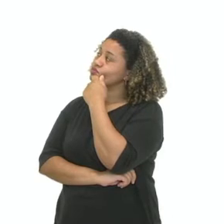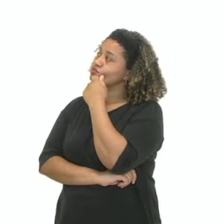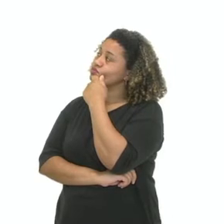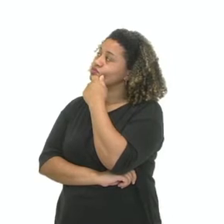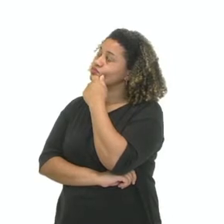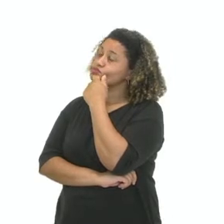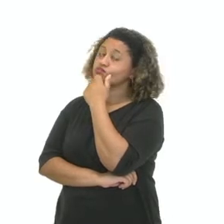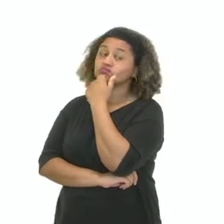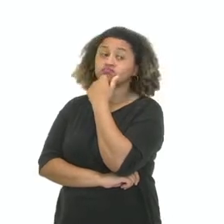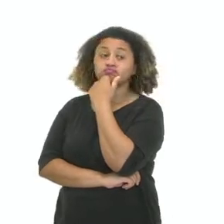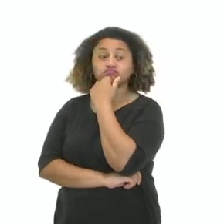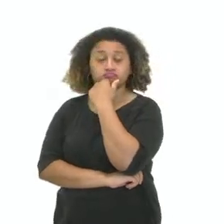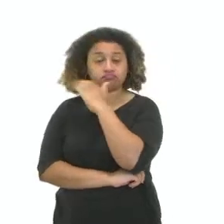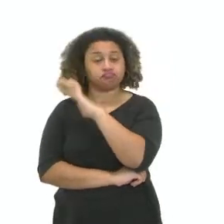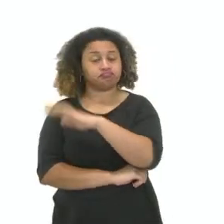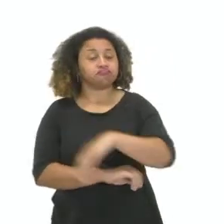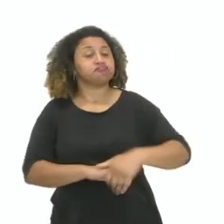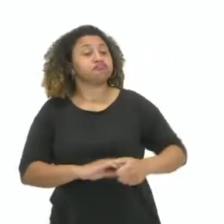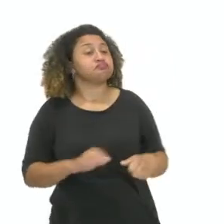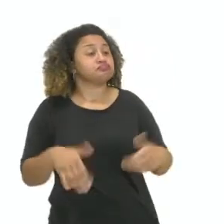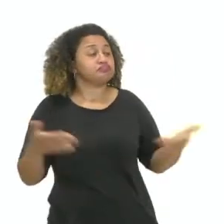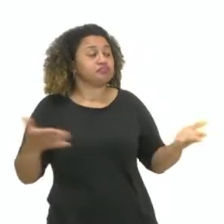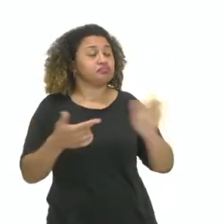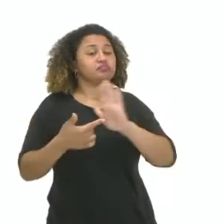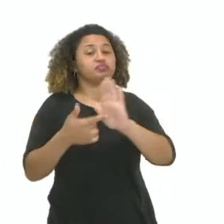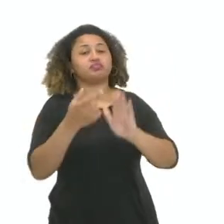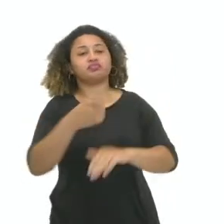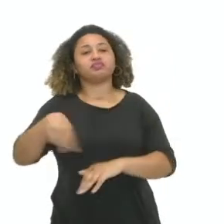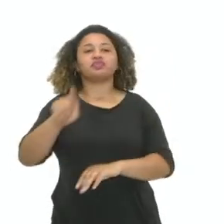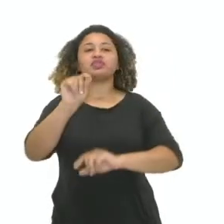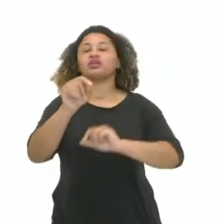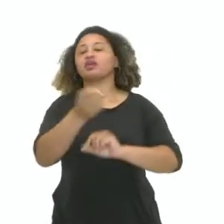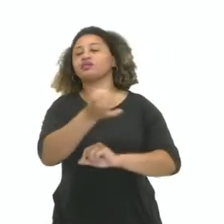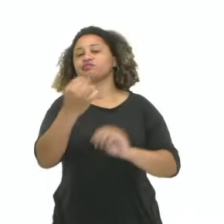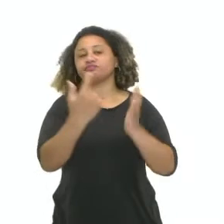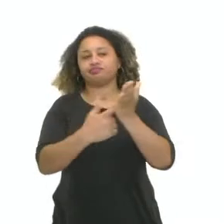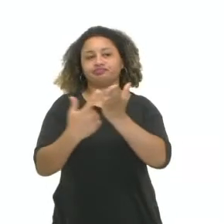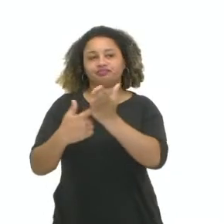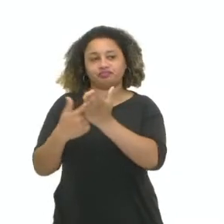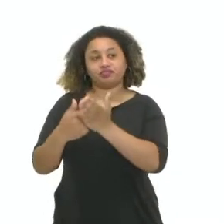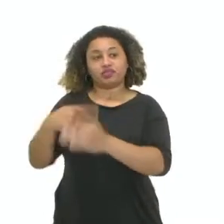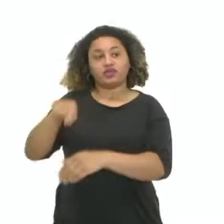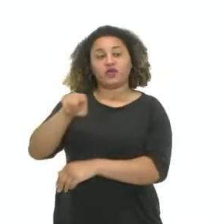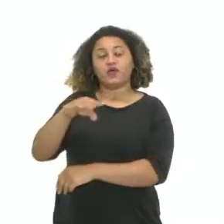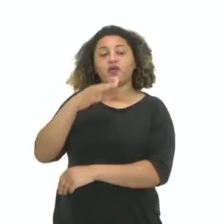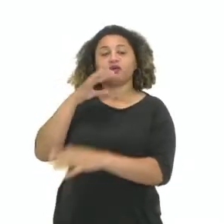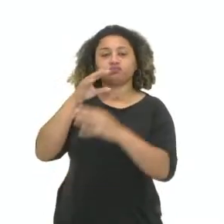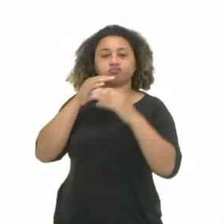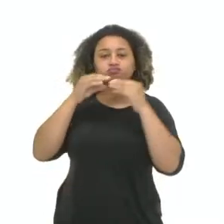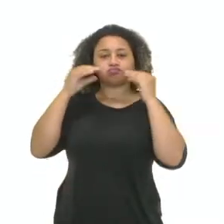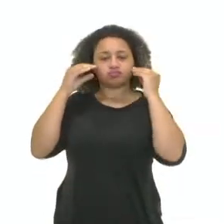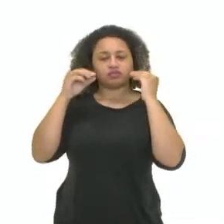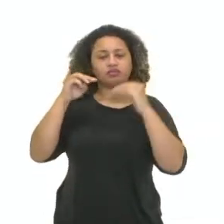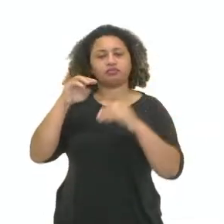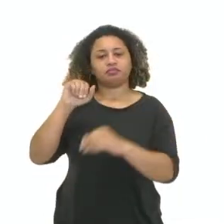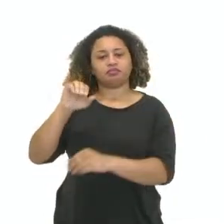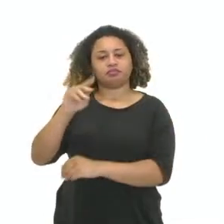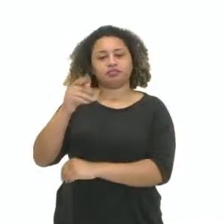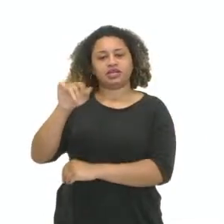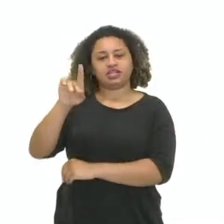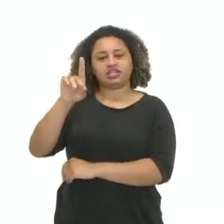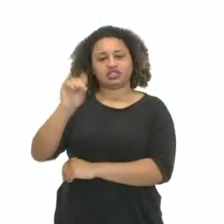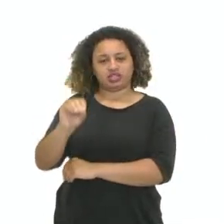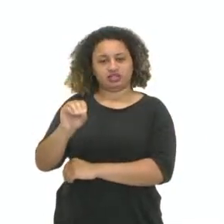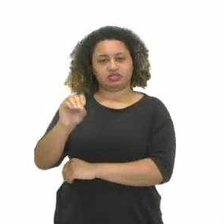Algumas obras realistas, né? Coloquei aqui para você conhecer Machado de Assis, o maior nome do